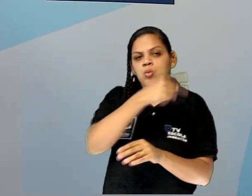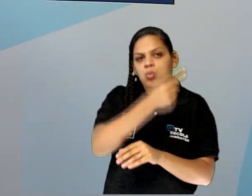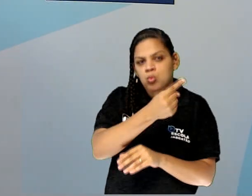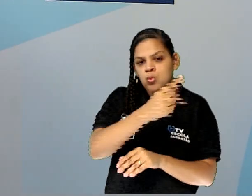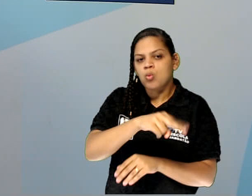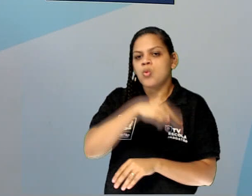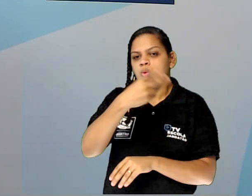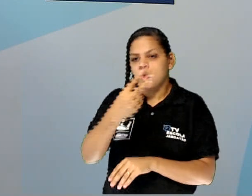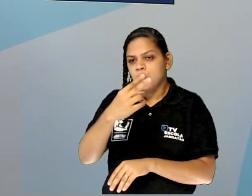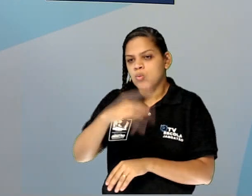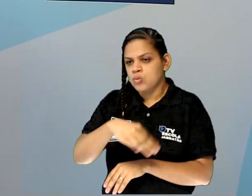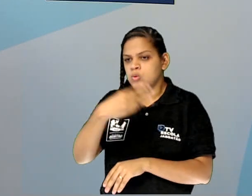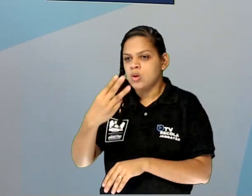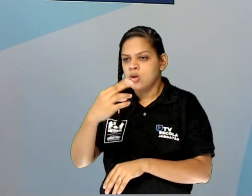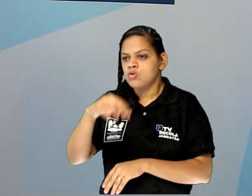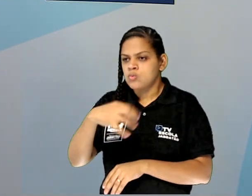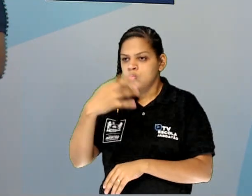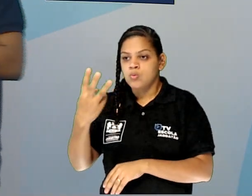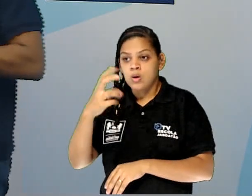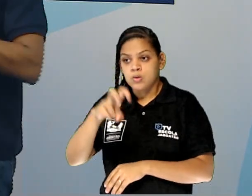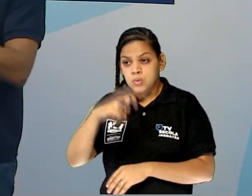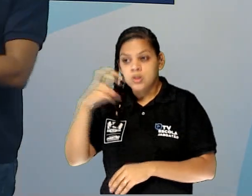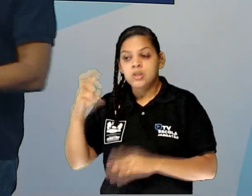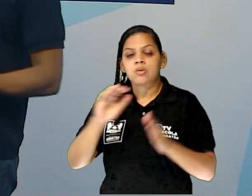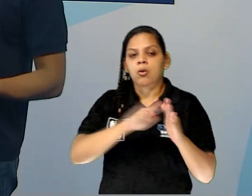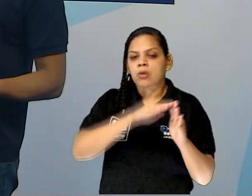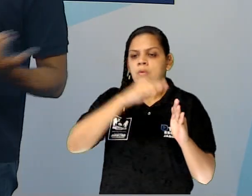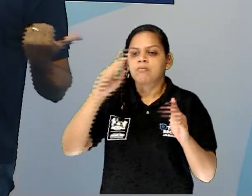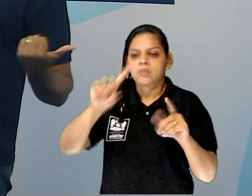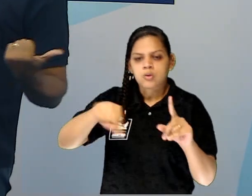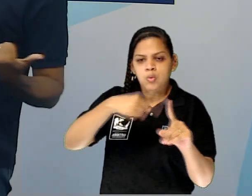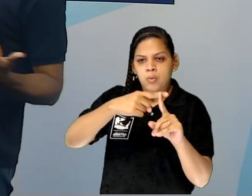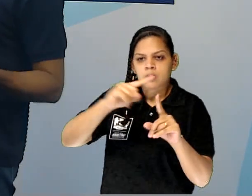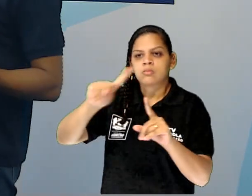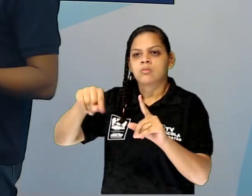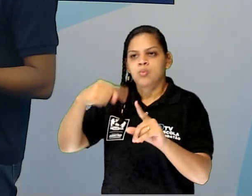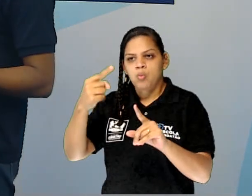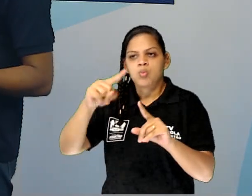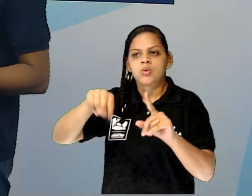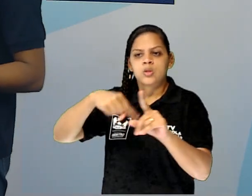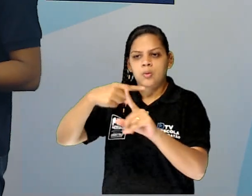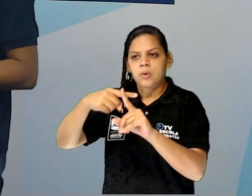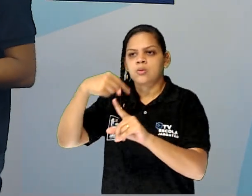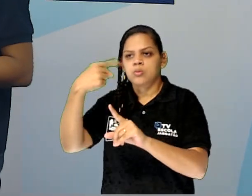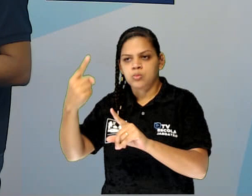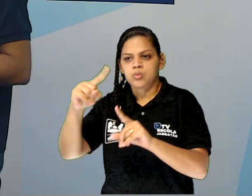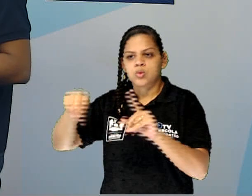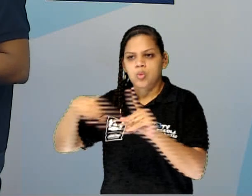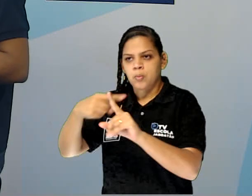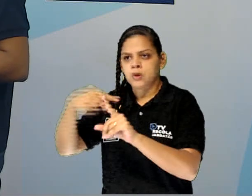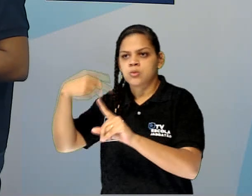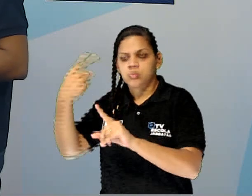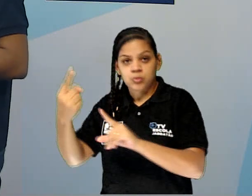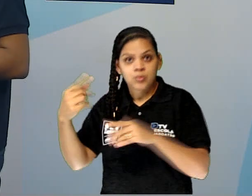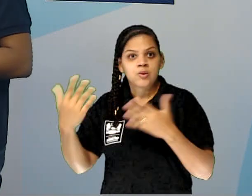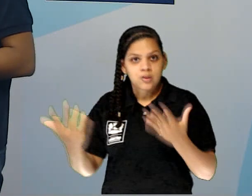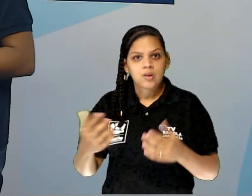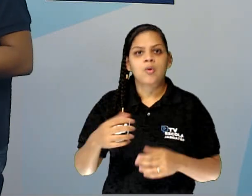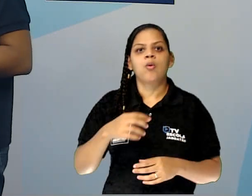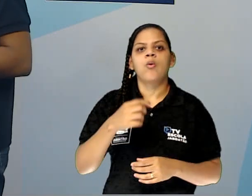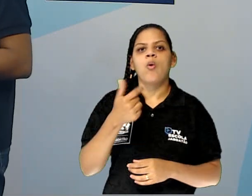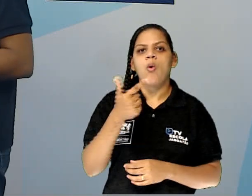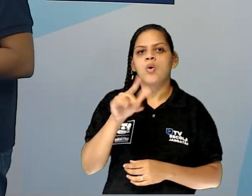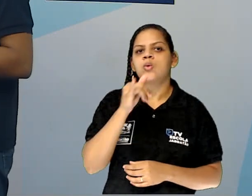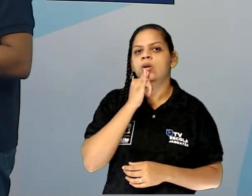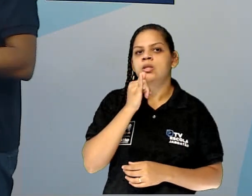depois 3, depois 4, depois 5. Ou seja, está somando sempre 1 ao anterior. Nessa aqui, ó, 2, 4, 6, 8, 10,